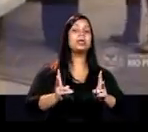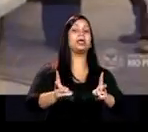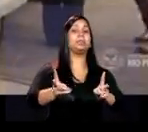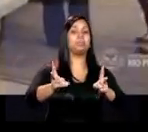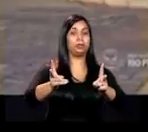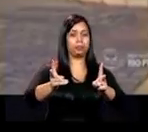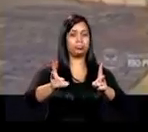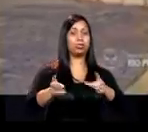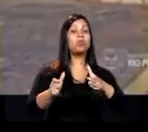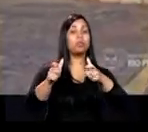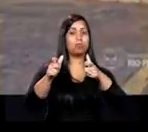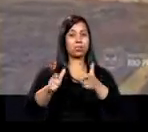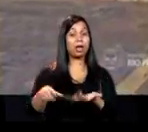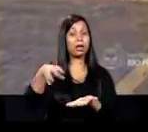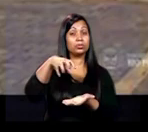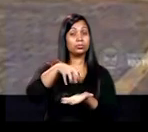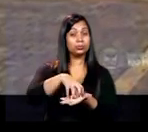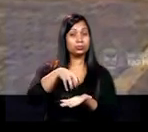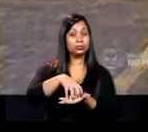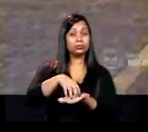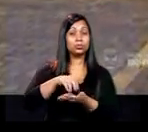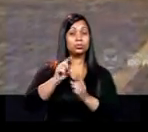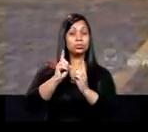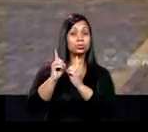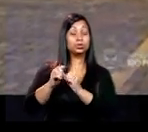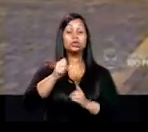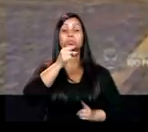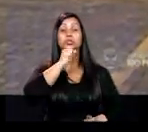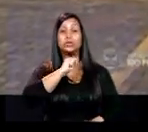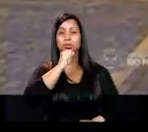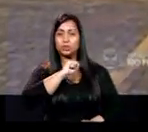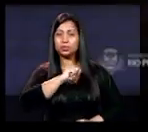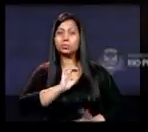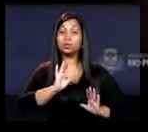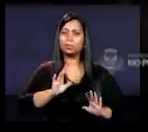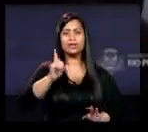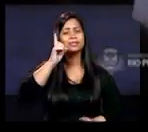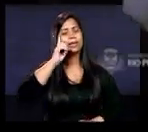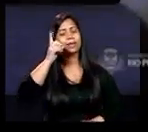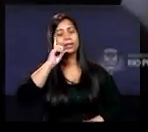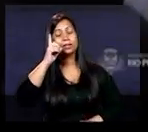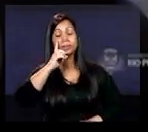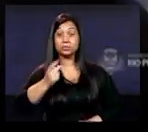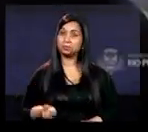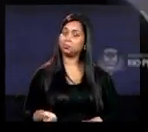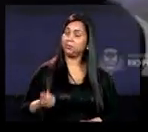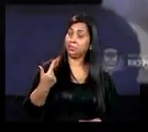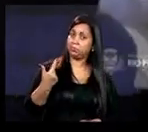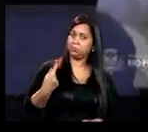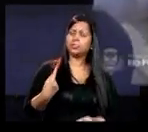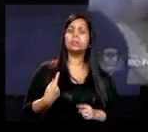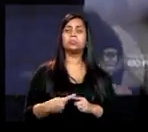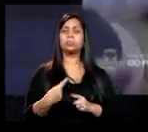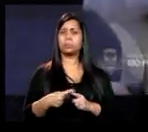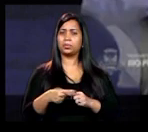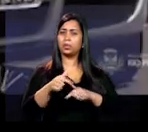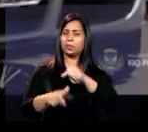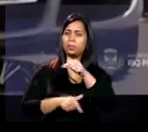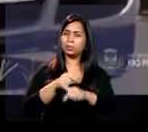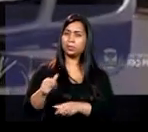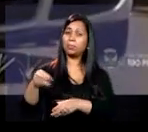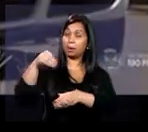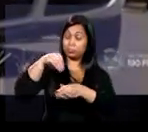sempre o mesmo, o Centro de Atendimento ao Idoso. Mas a chegada, a cada dia, é uma surpresa. O Serviço de